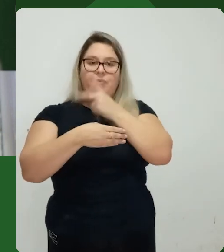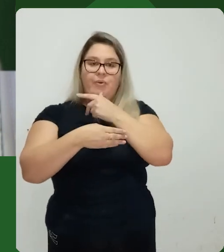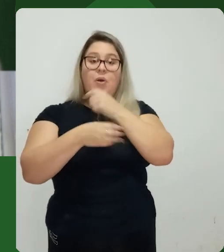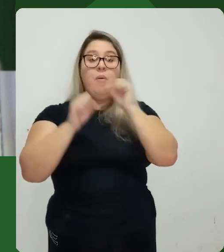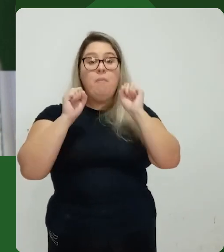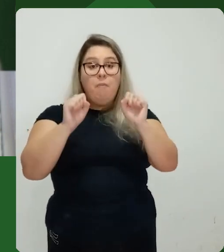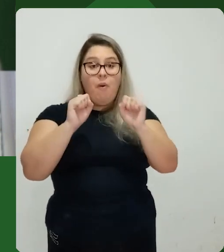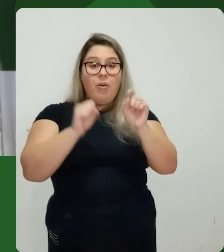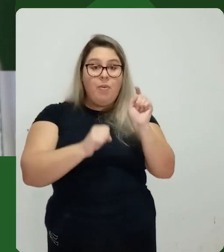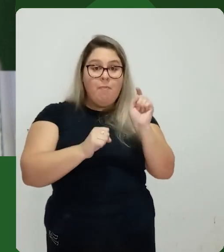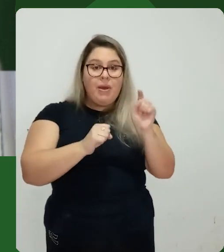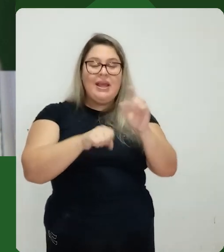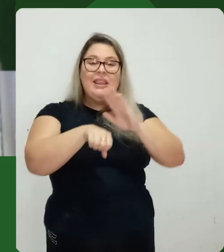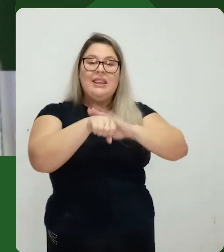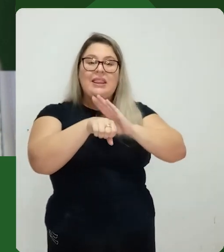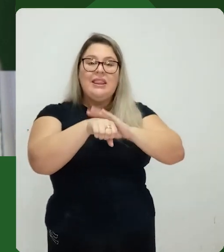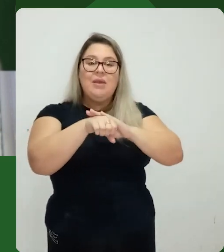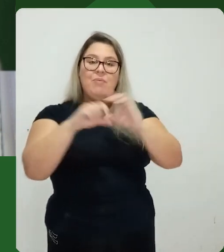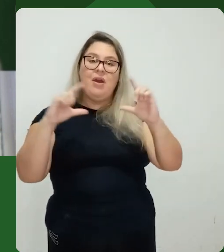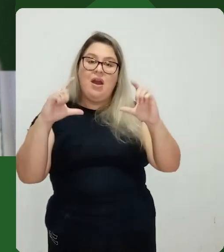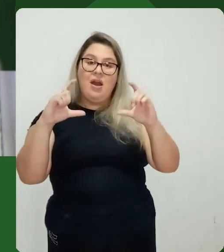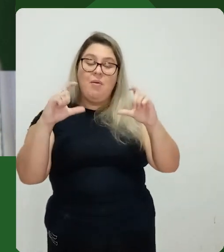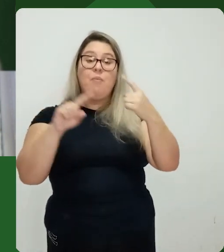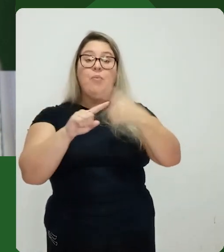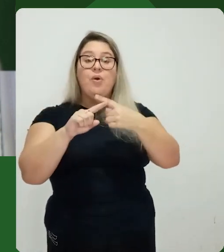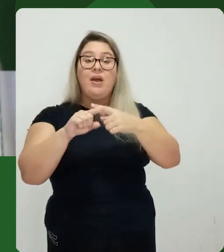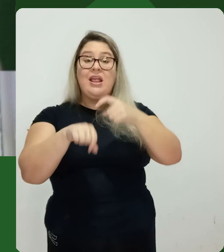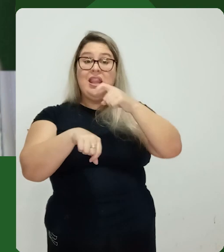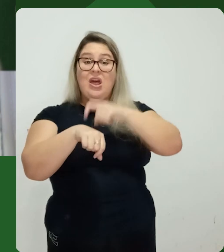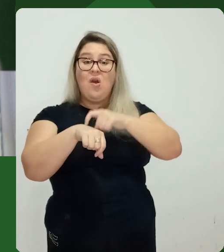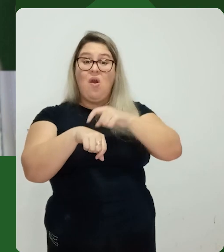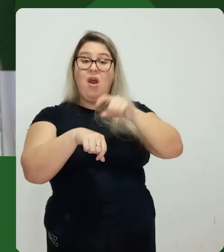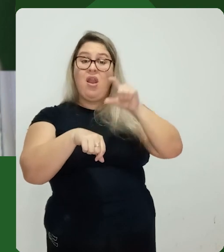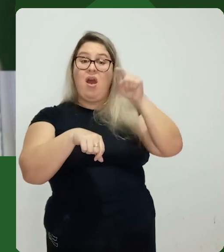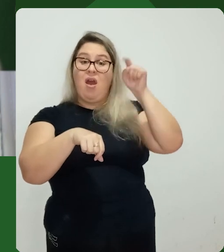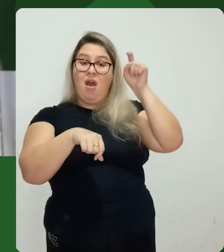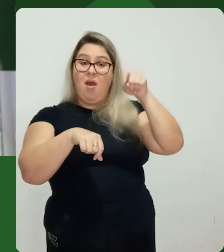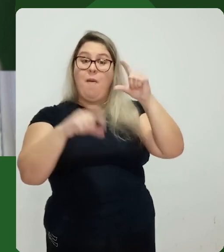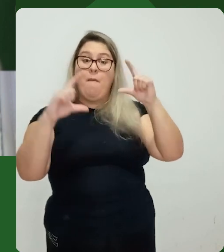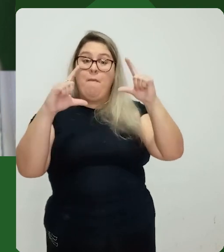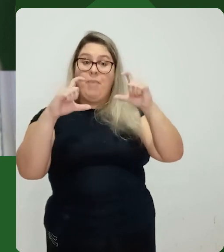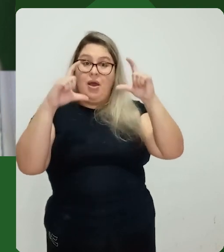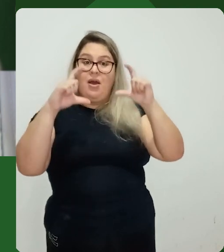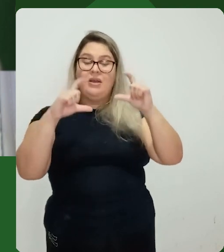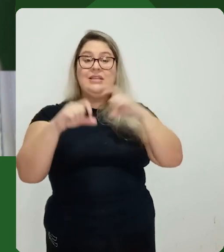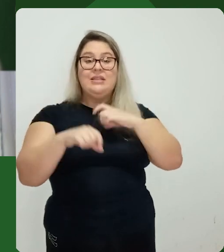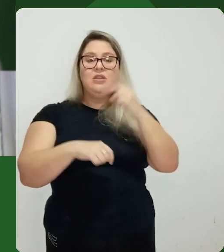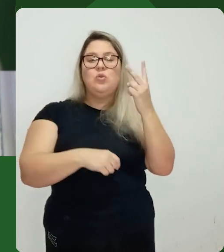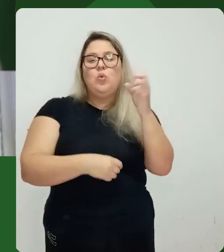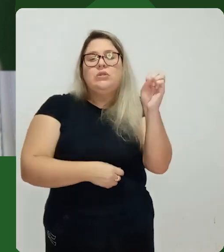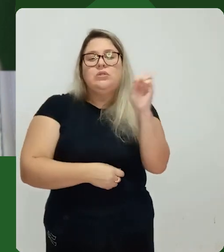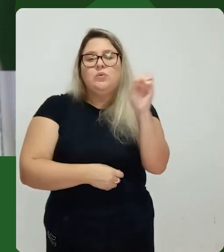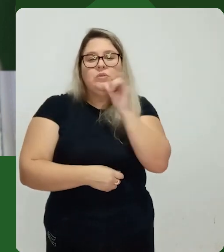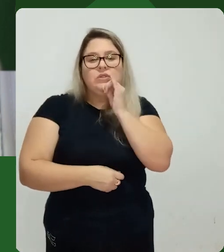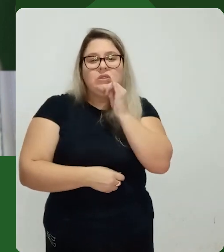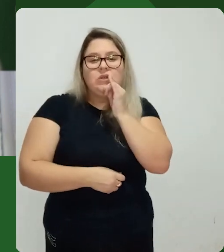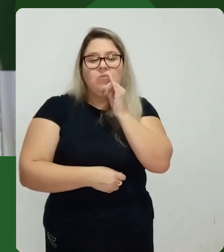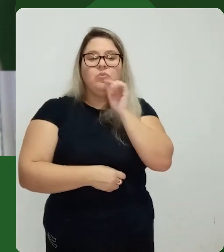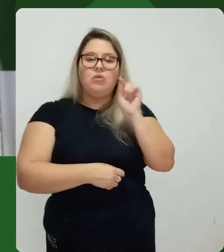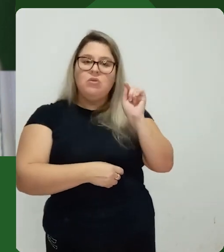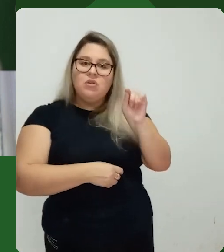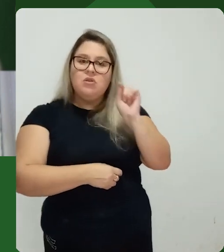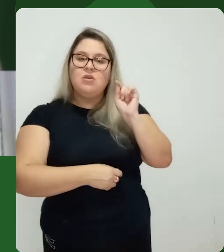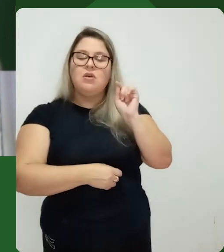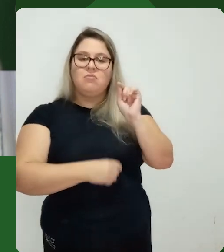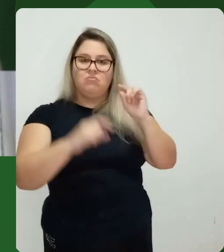dicasinha, se você for fazer uma foto de exposição mais longa, ou seja, uma foto um pouco mais lenta ali, liga o temporizador da sua câmera, porque na